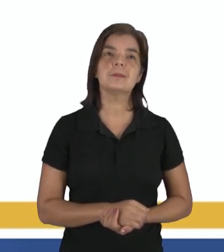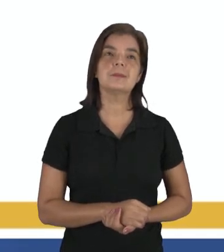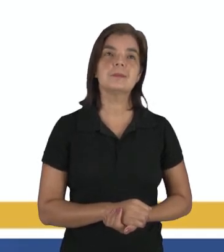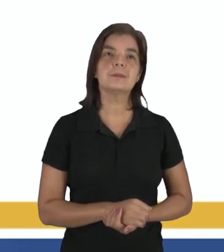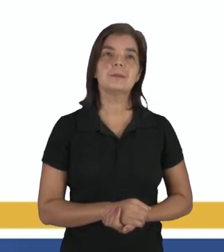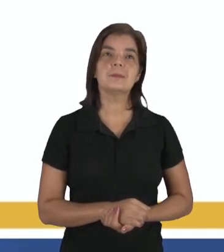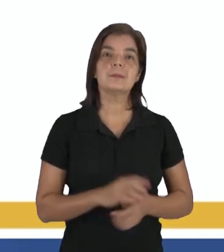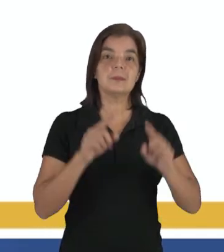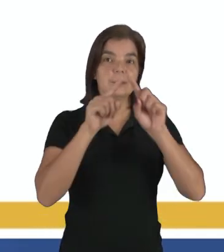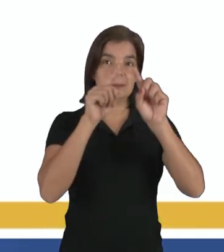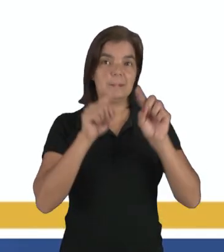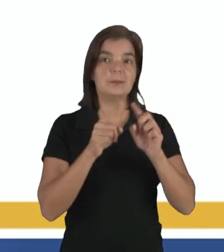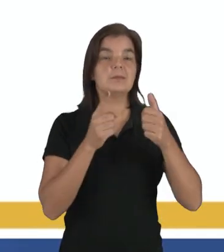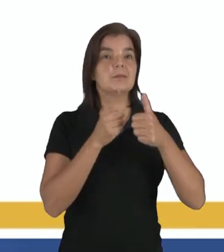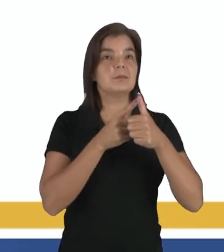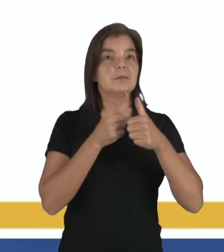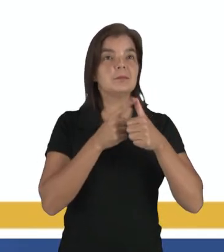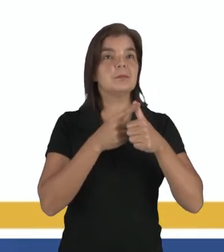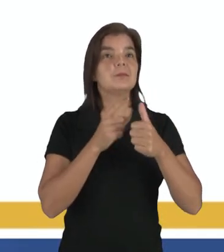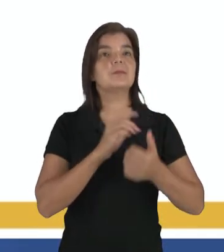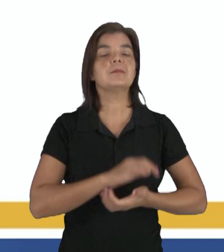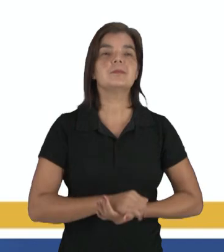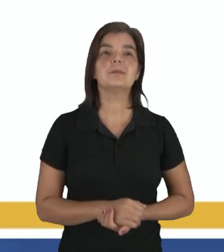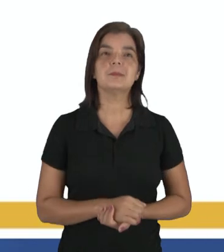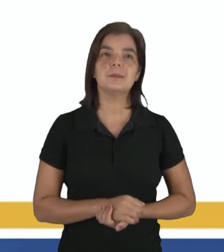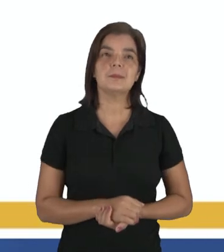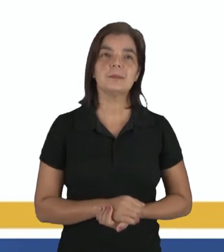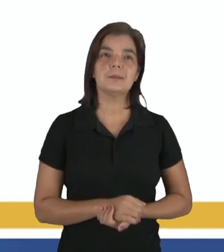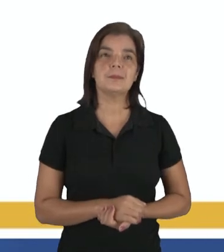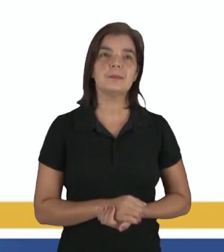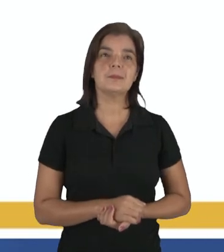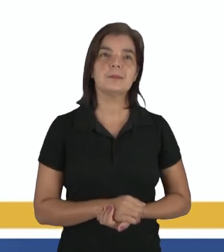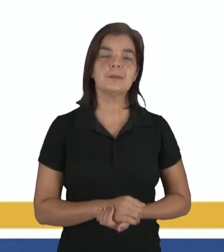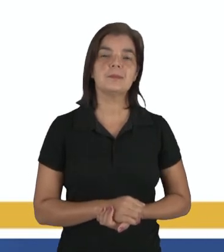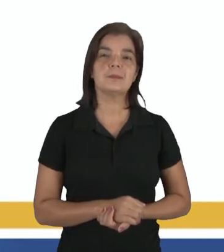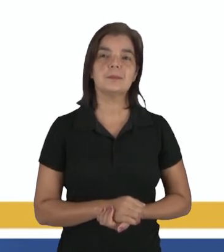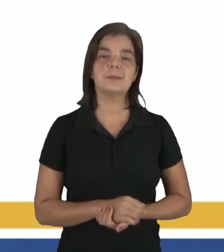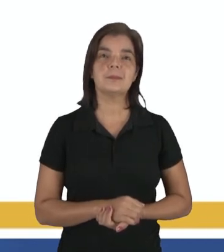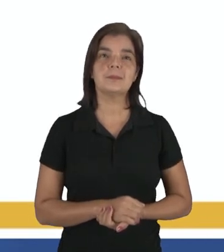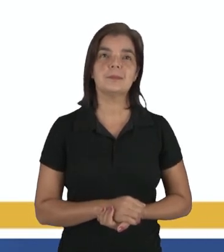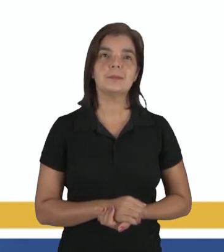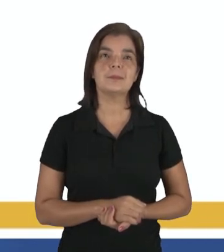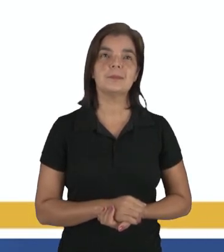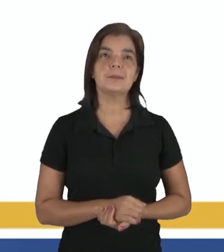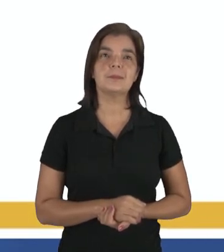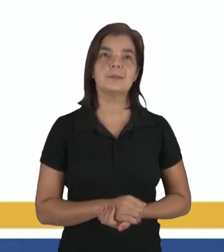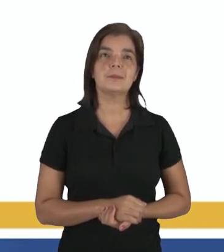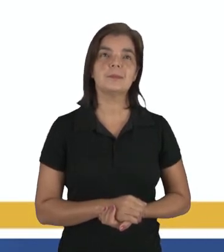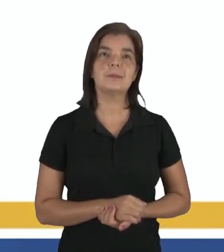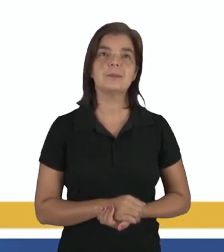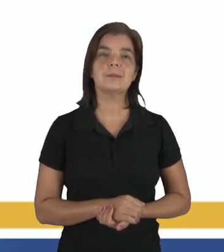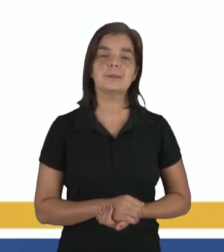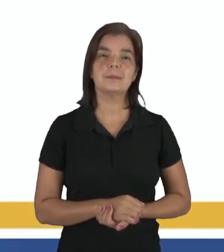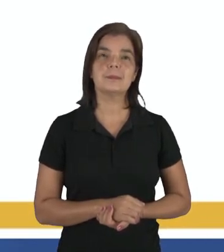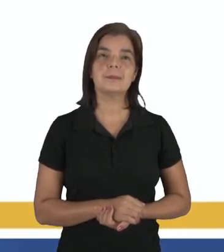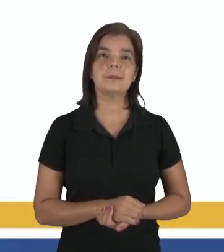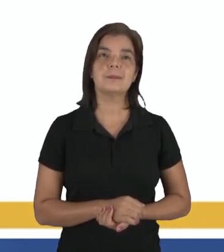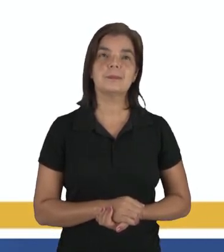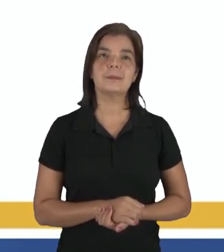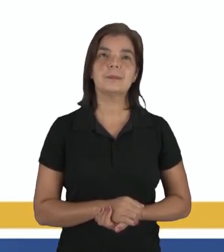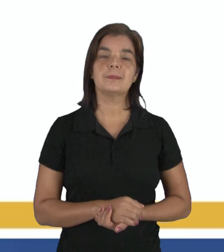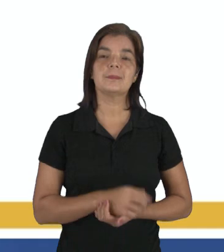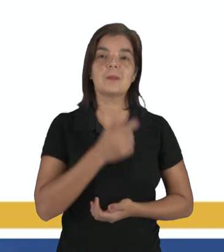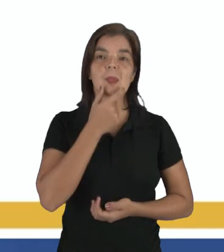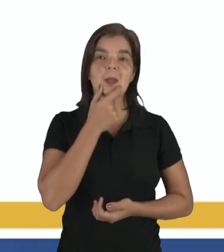né? E aí a senhorinha diz, "What are you laughing at, Nelson?" E aí ele fala, "When you drink out of